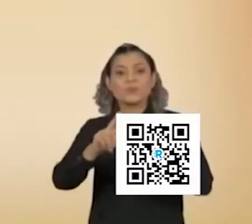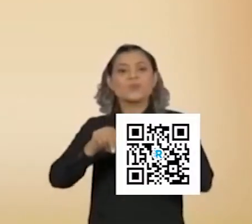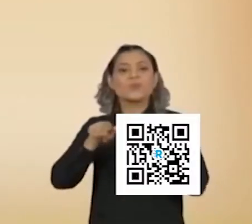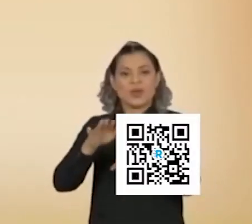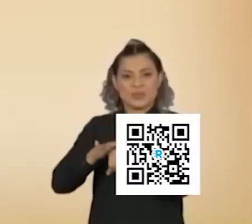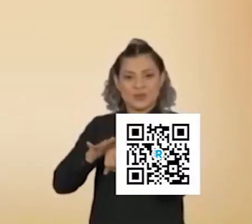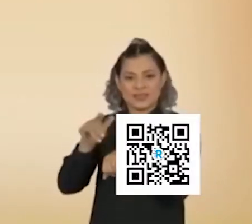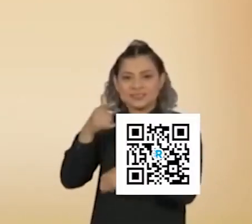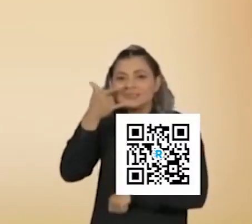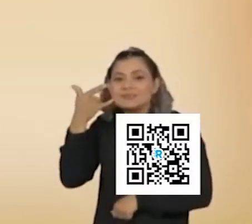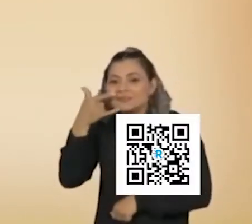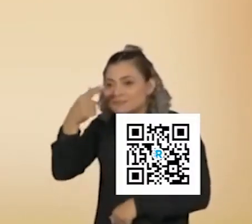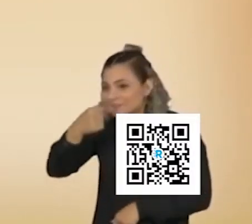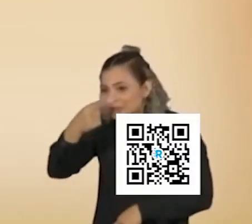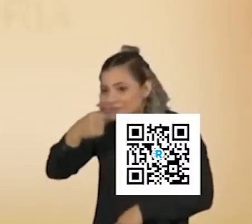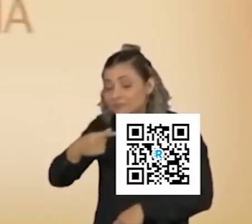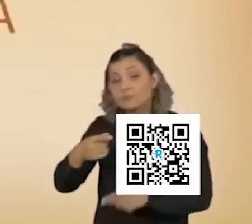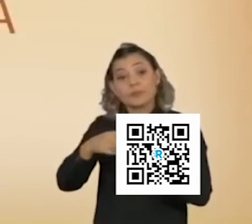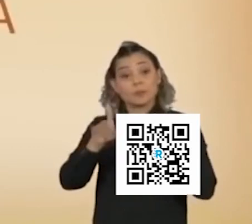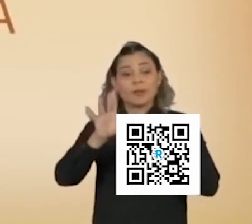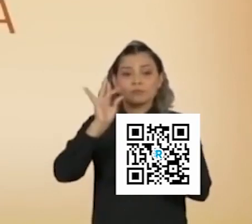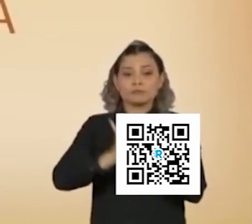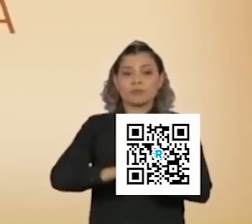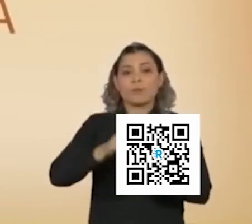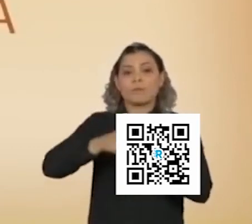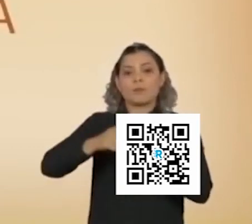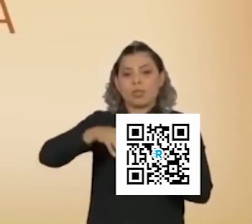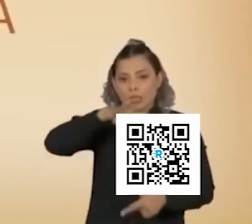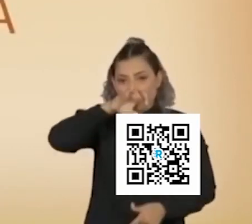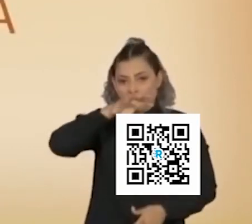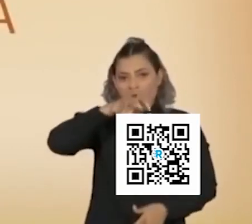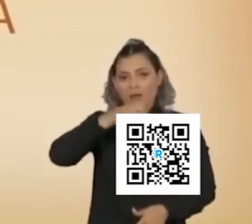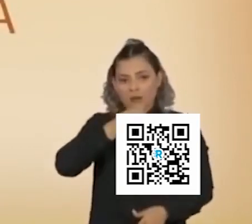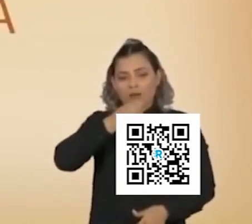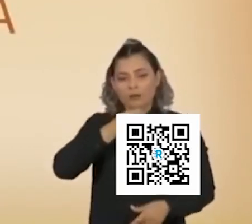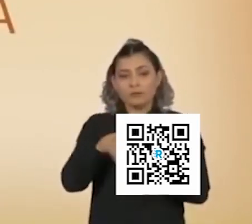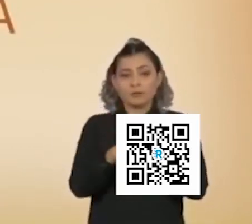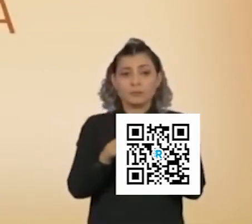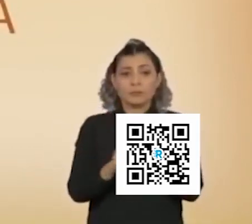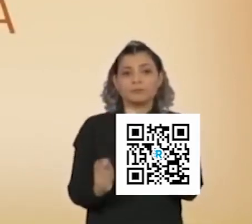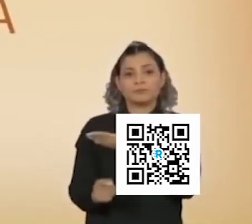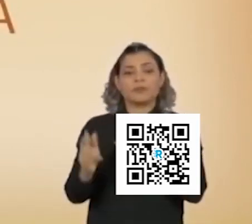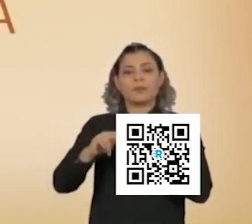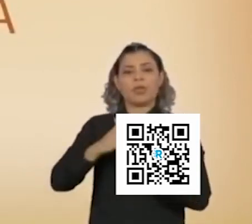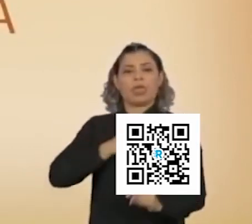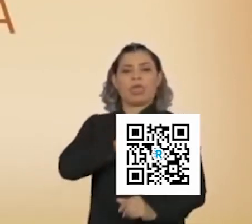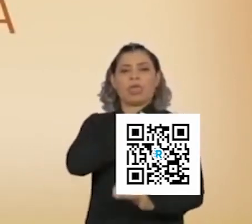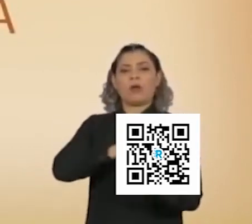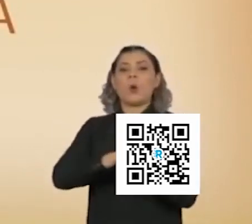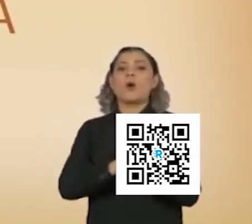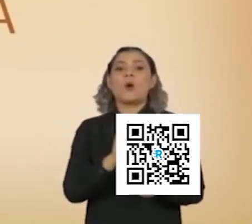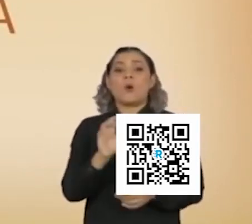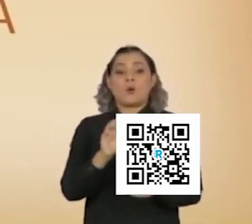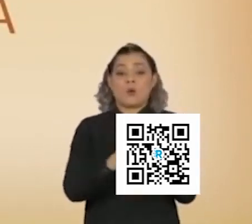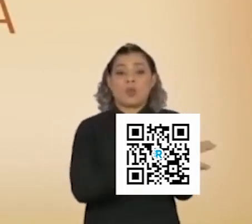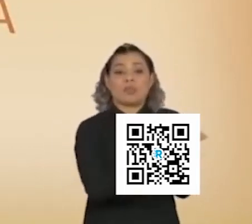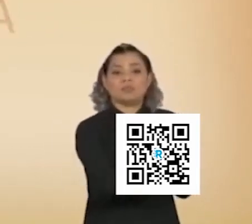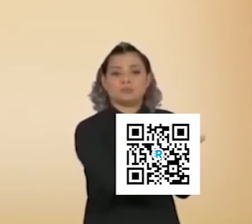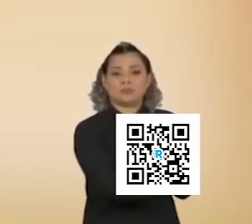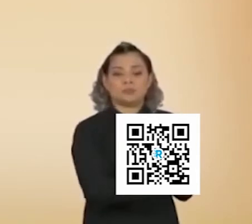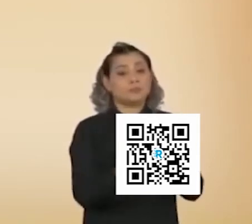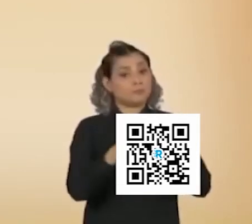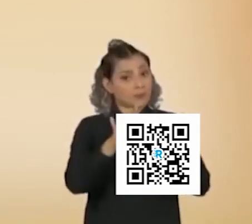à denominação MERS, Síndrome Respiratória do Oriente Médio, por estigmatizar os cidadãos dessa região. Por isso,